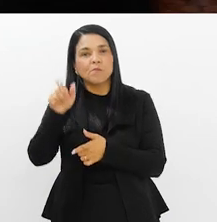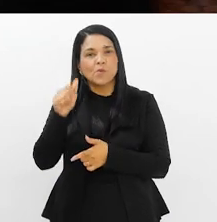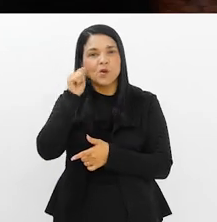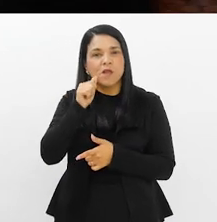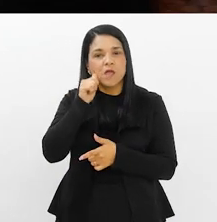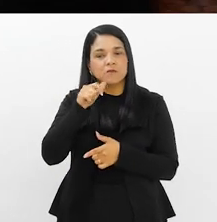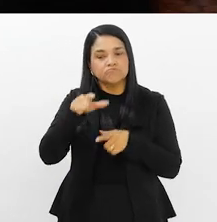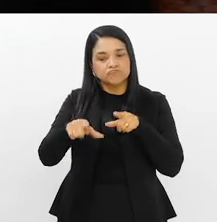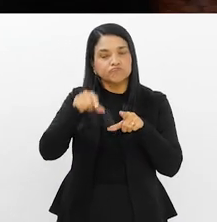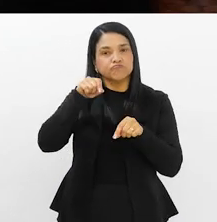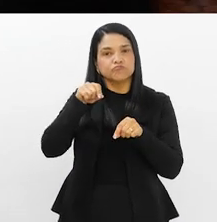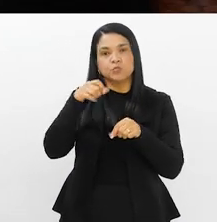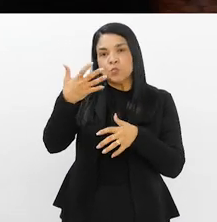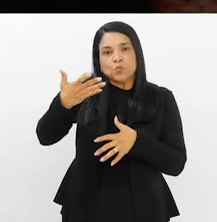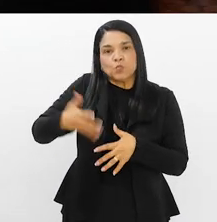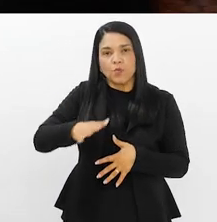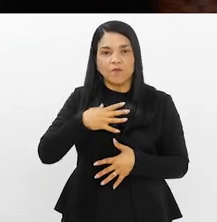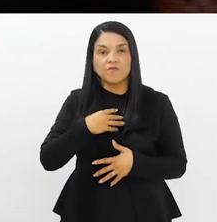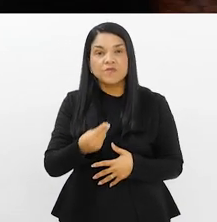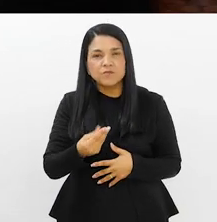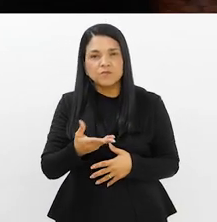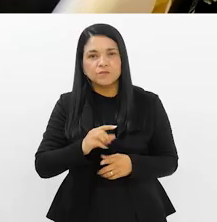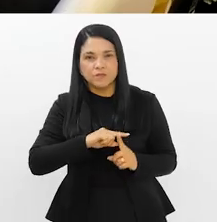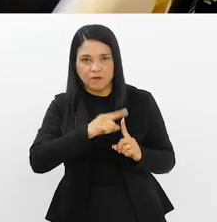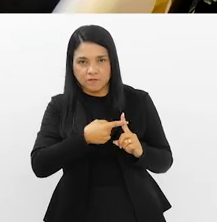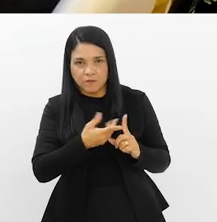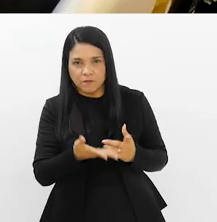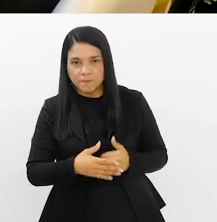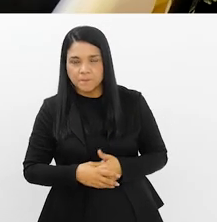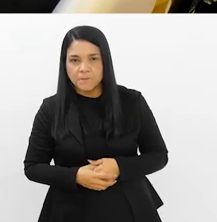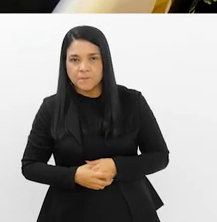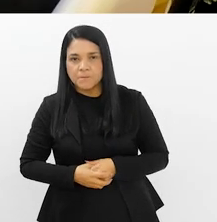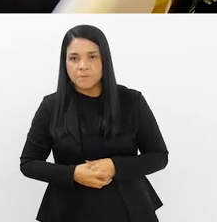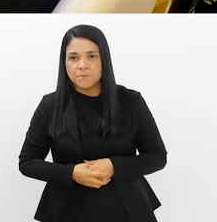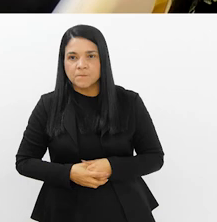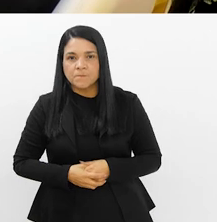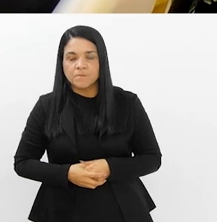que não optaram por não ter filhos?